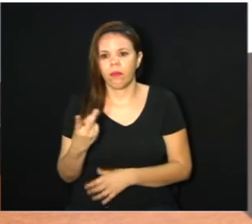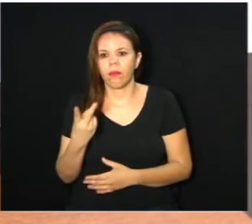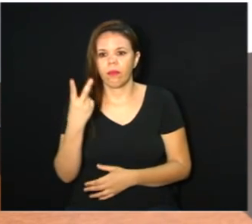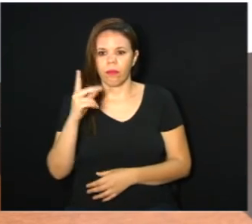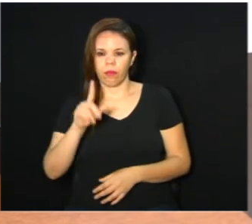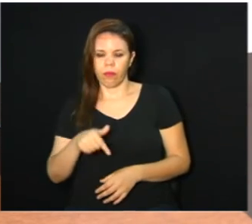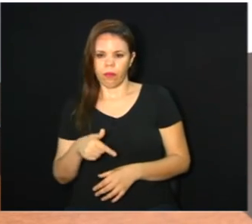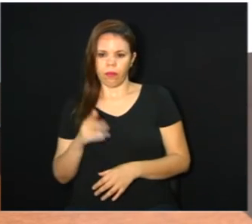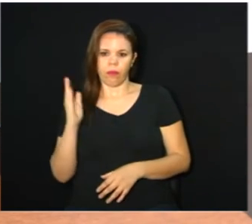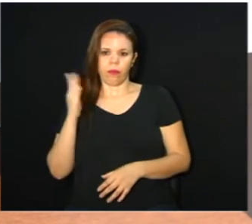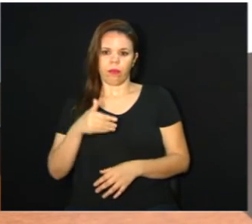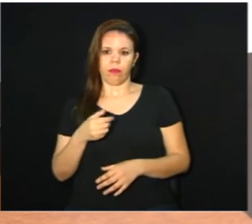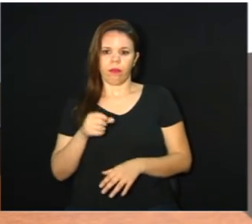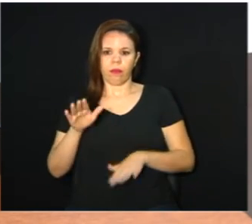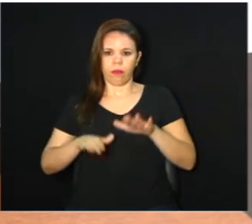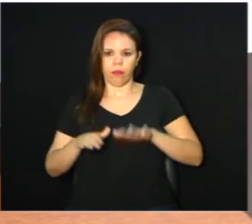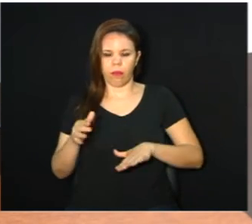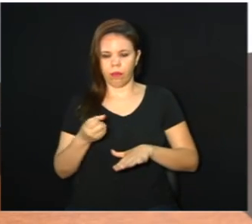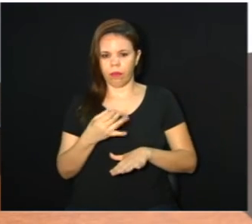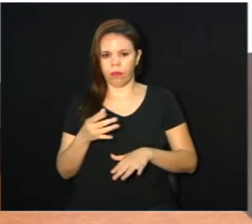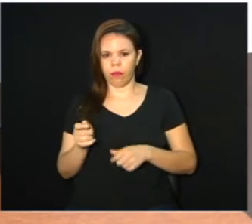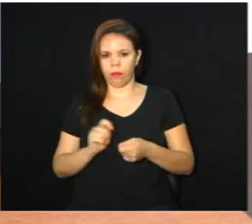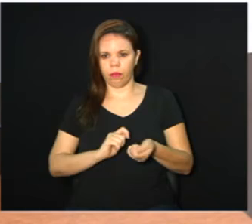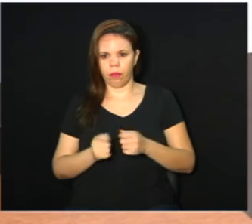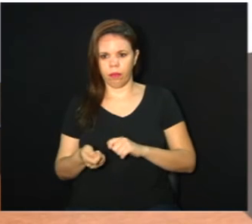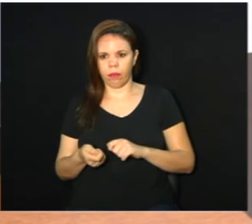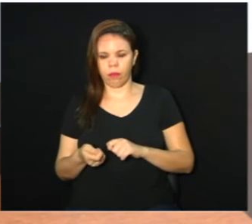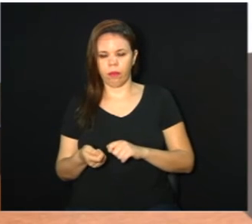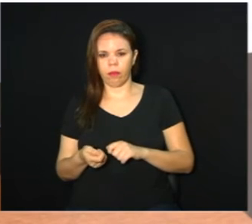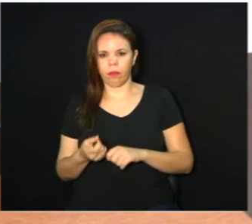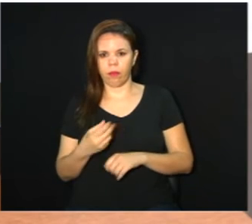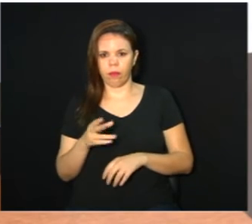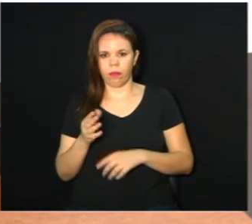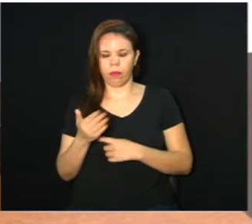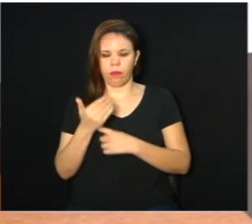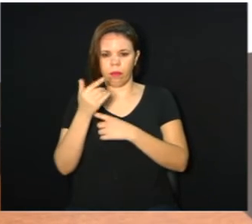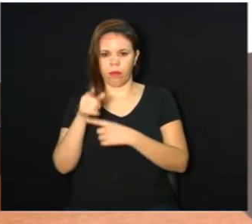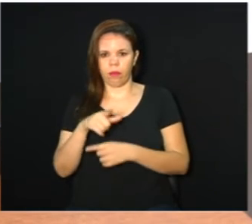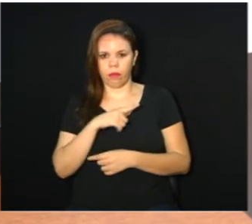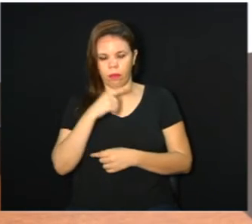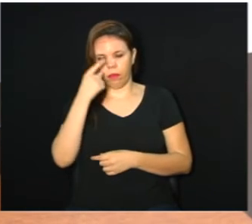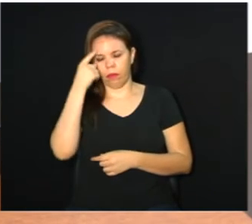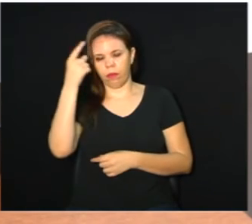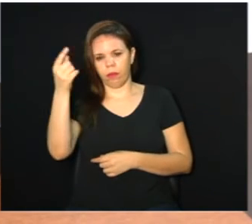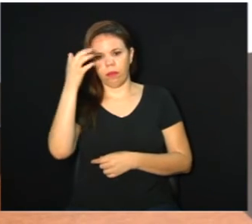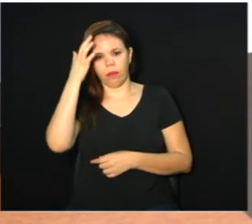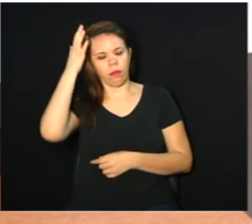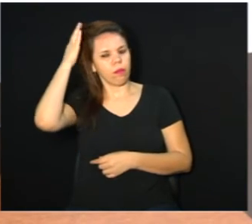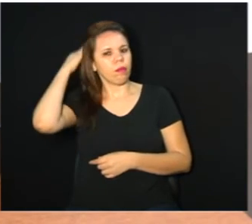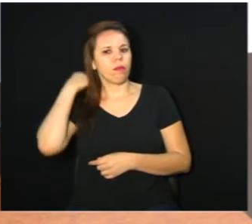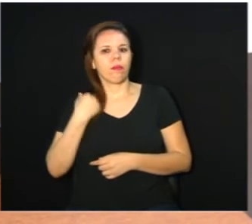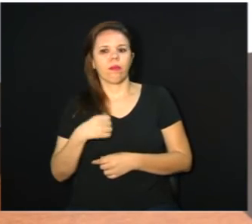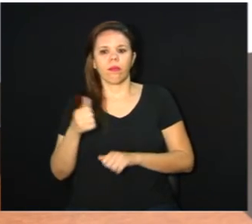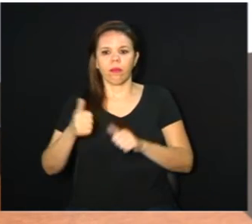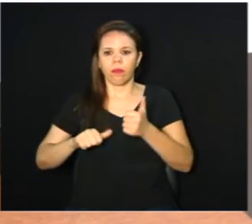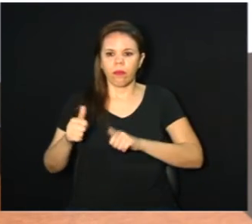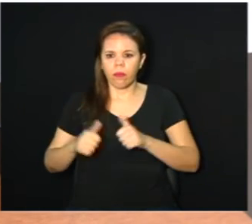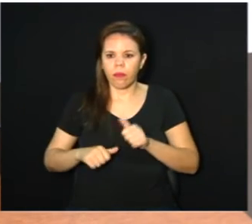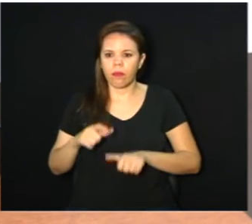diretamente proporcional à disseminação dessas tecnologias. Para vocês terem uma ideia, se pegarmos uma avaliação